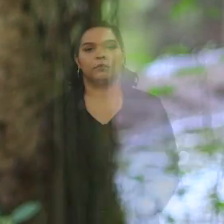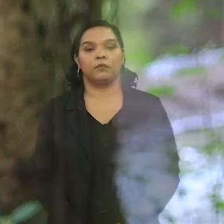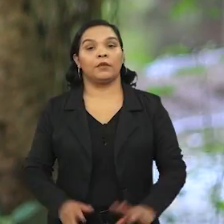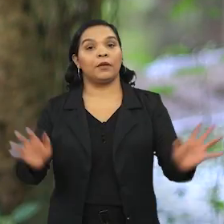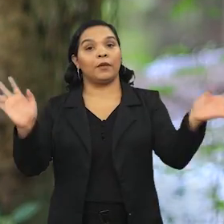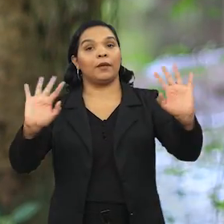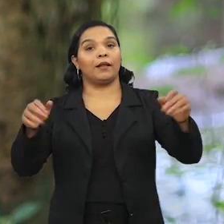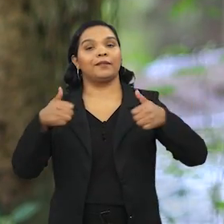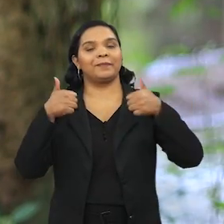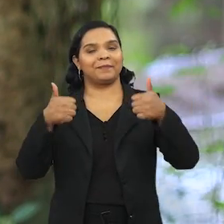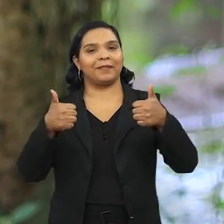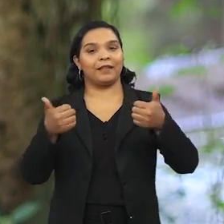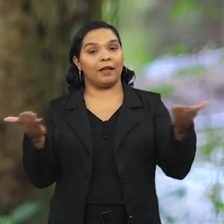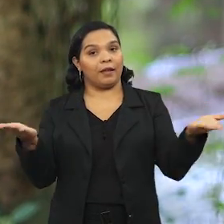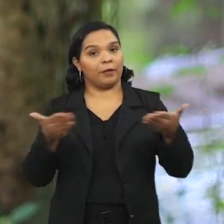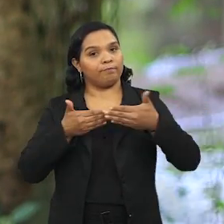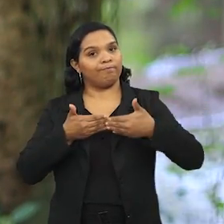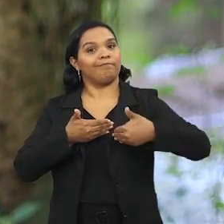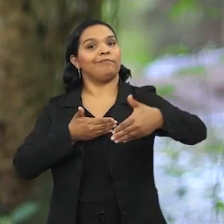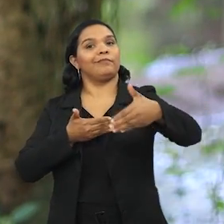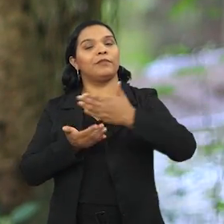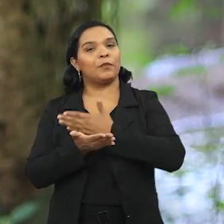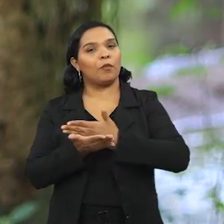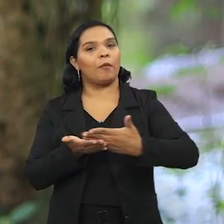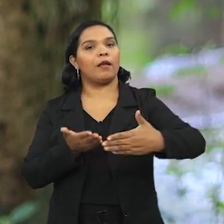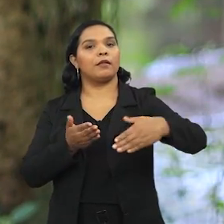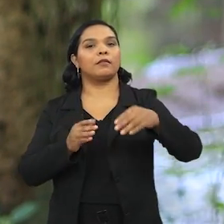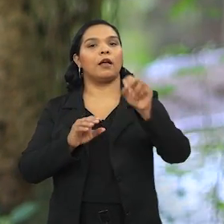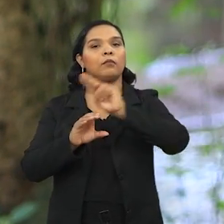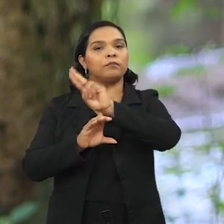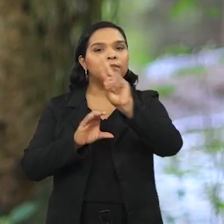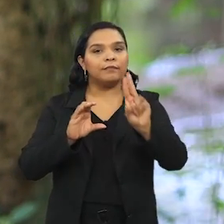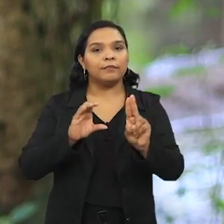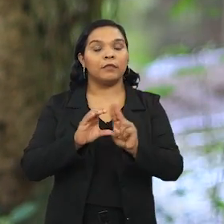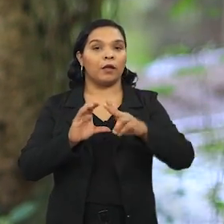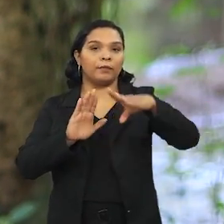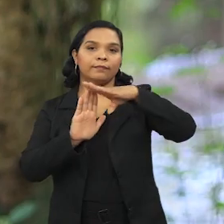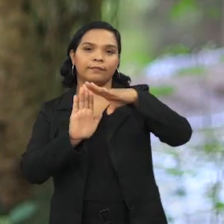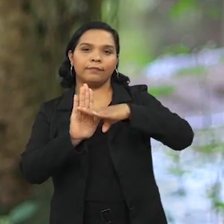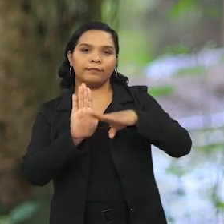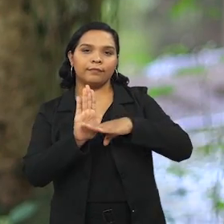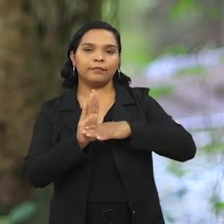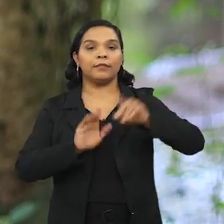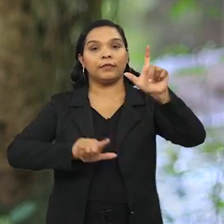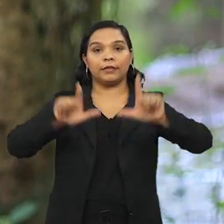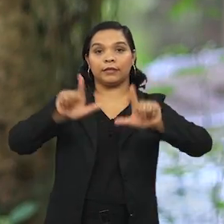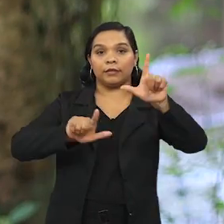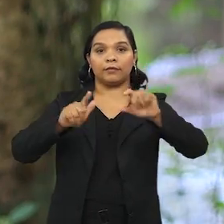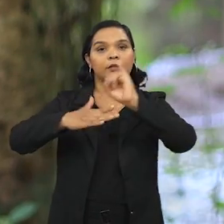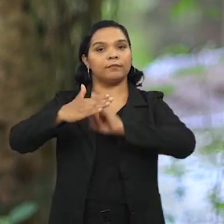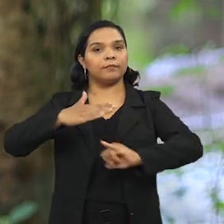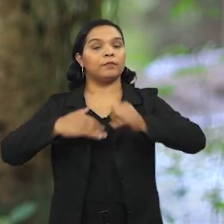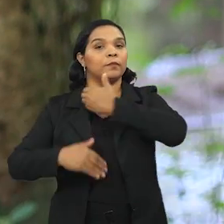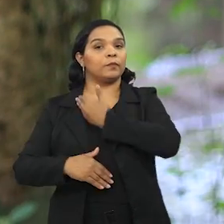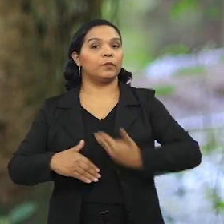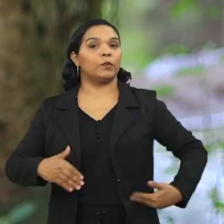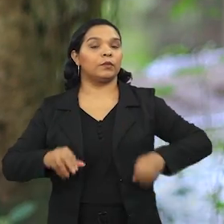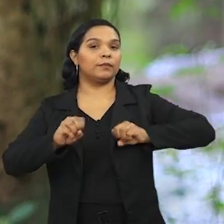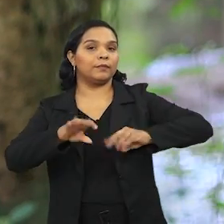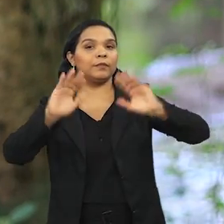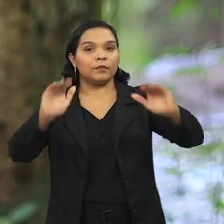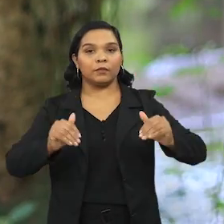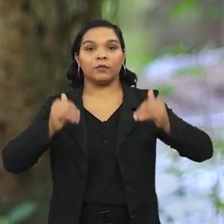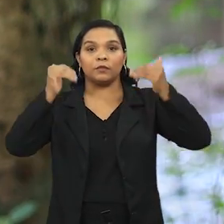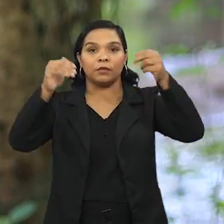Olá, tudo bem? A partir de agora começa mais um Universiência, um programa feito por TVs e instituições públicas de ensino